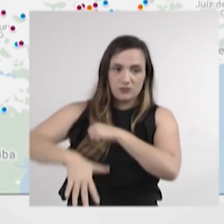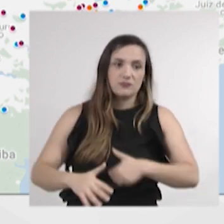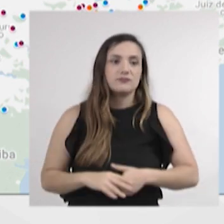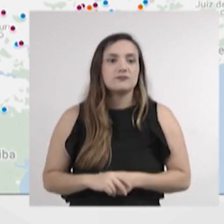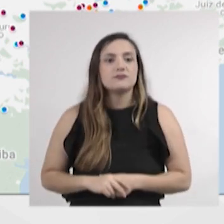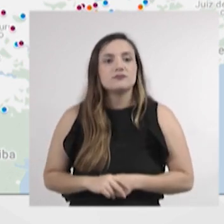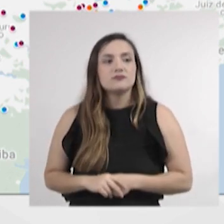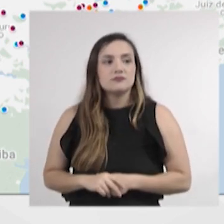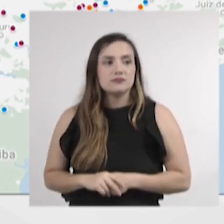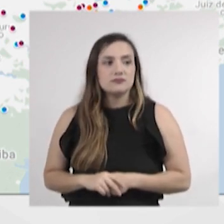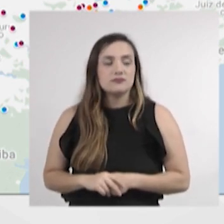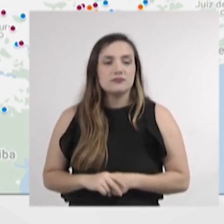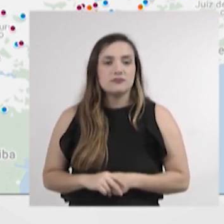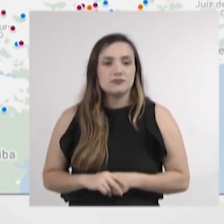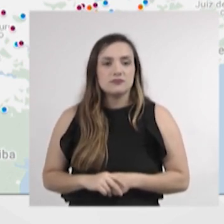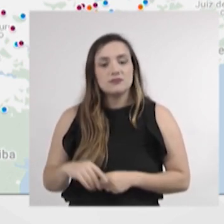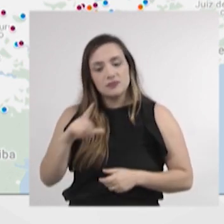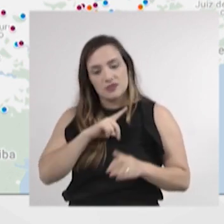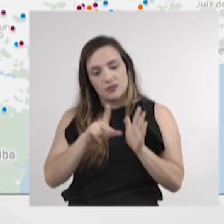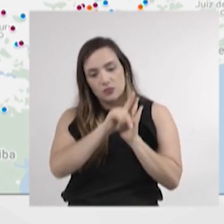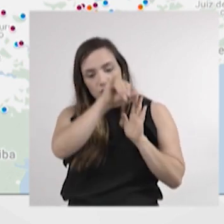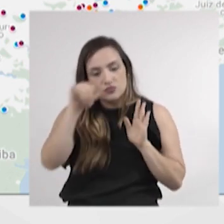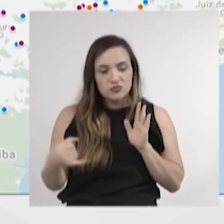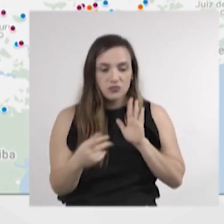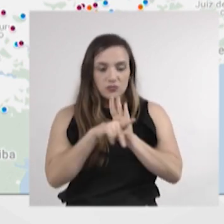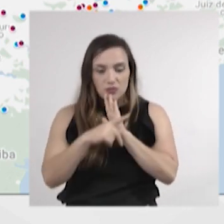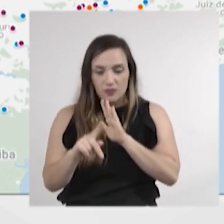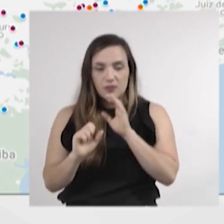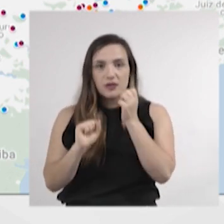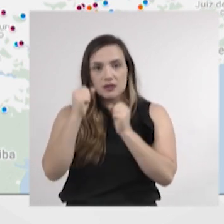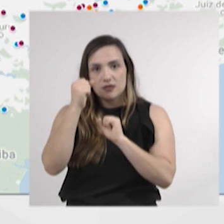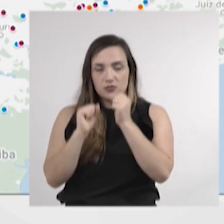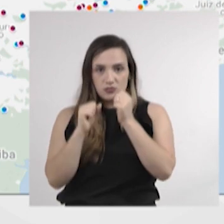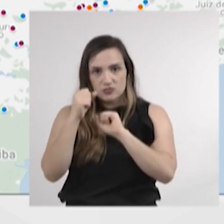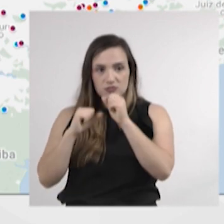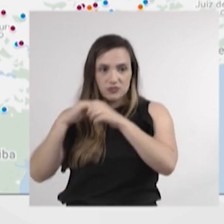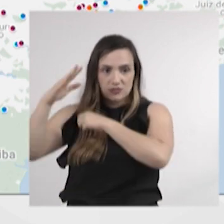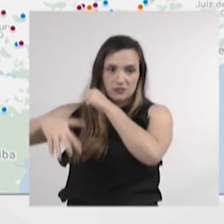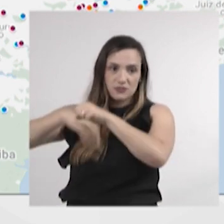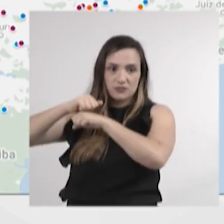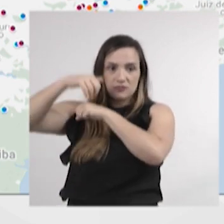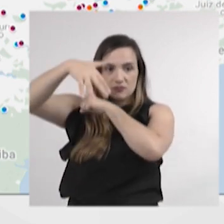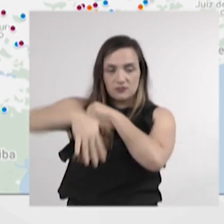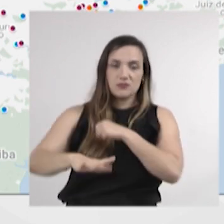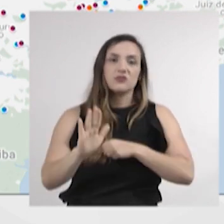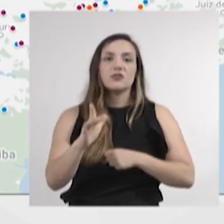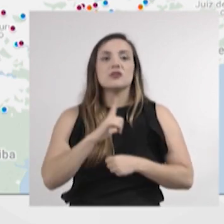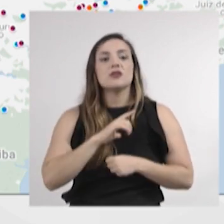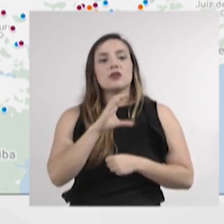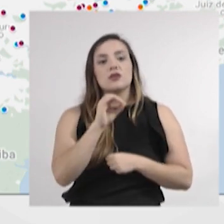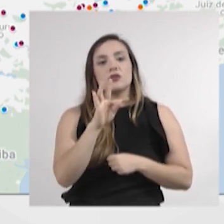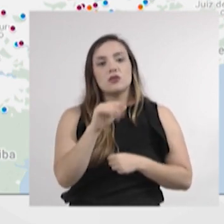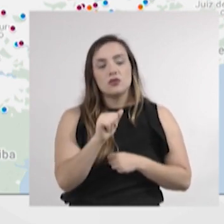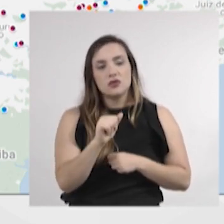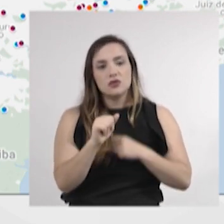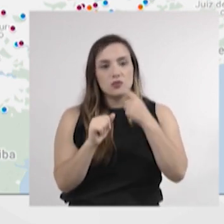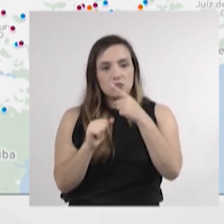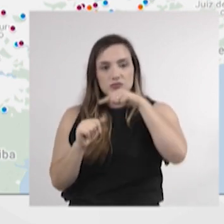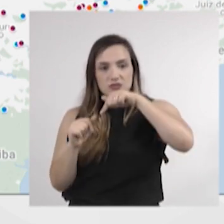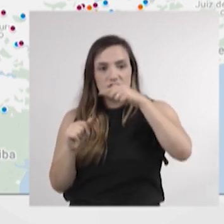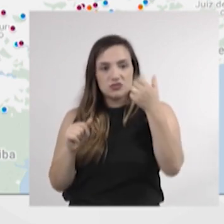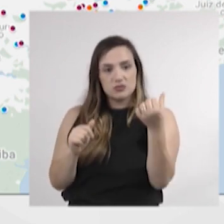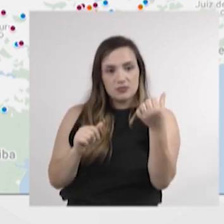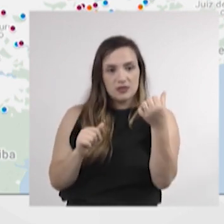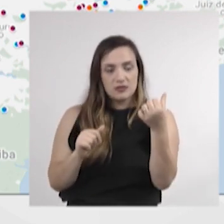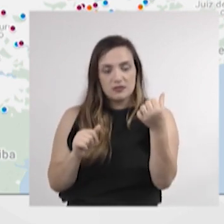pelo próprio projeto da Itaipu, a soleira da tomada d'água está na cota 176. E o fundo da Itaipu